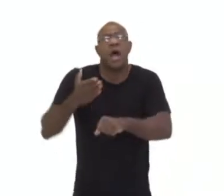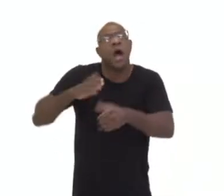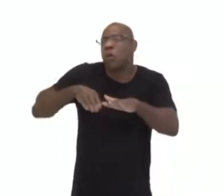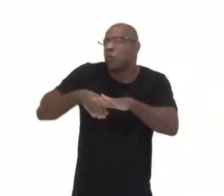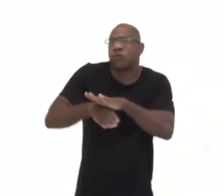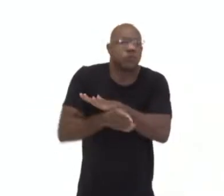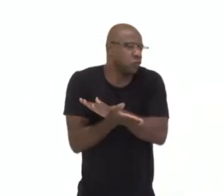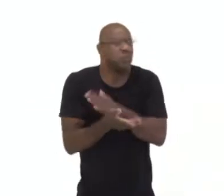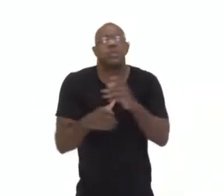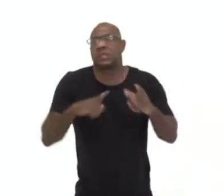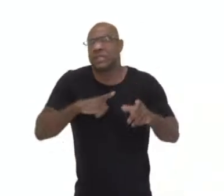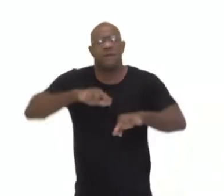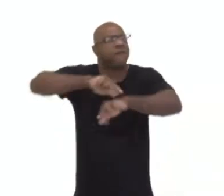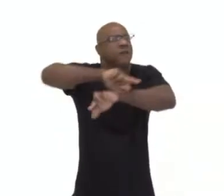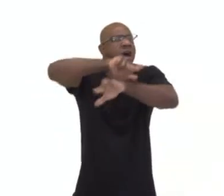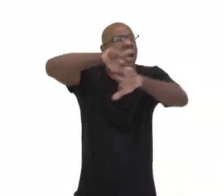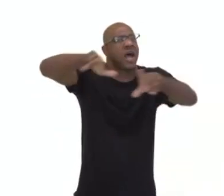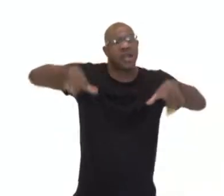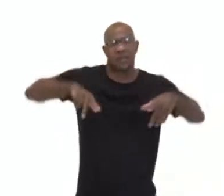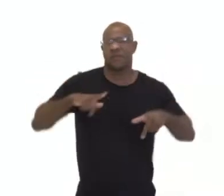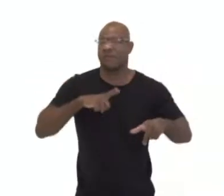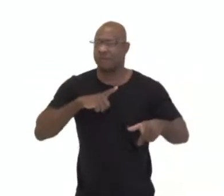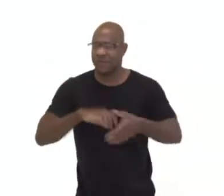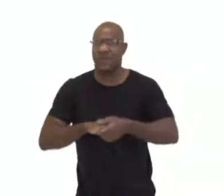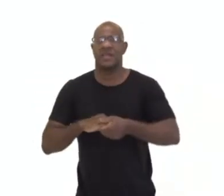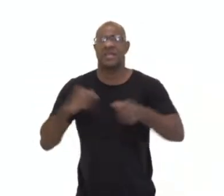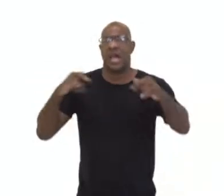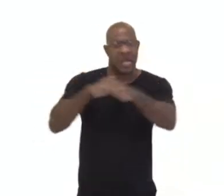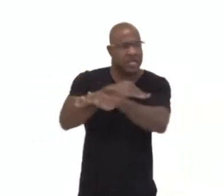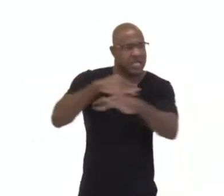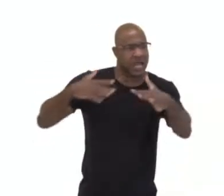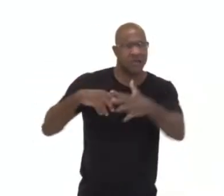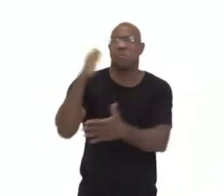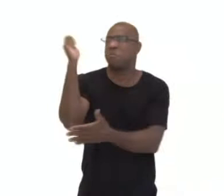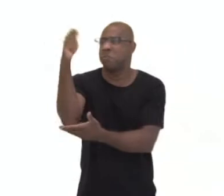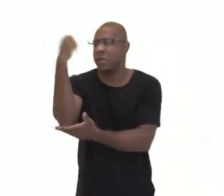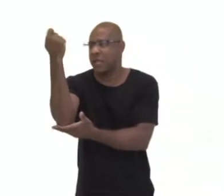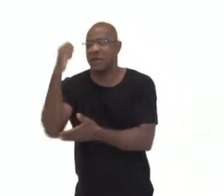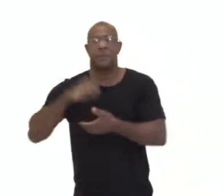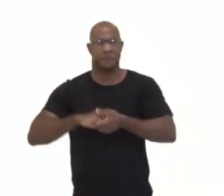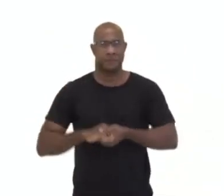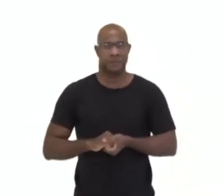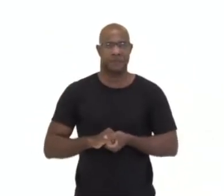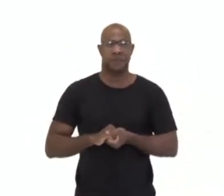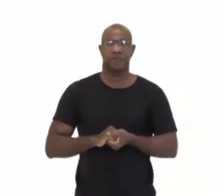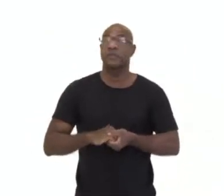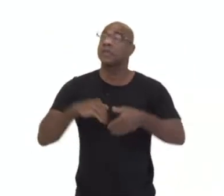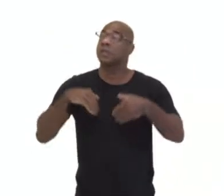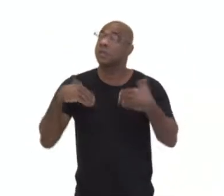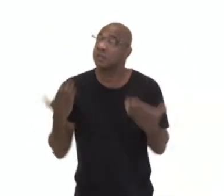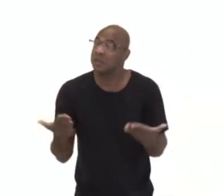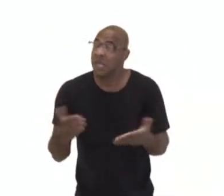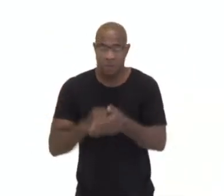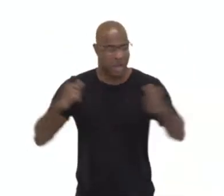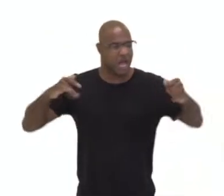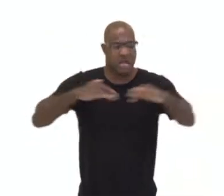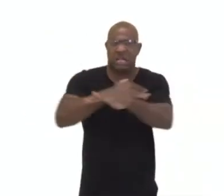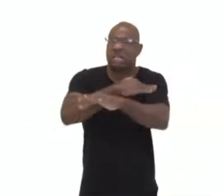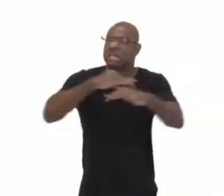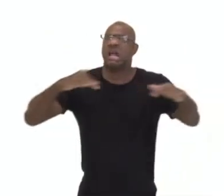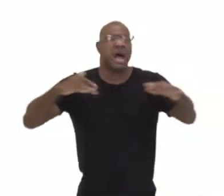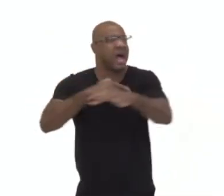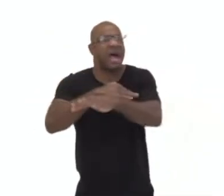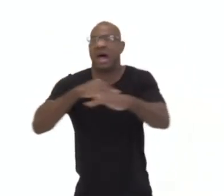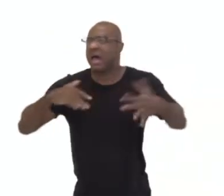recatados, porém sem perder nunca o compasso com o nosso tempo. Metrópole é